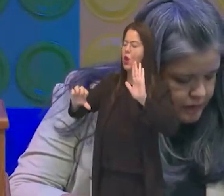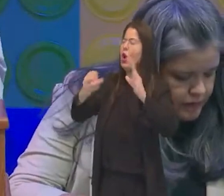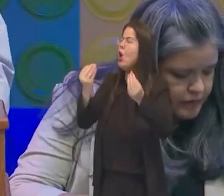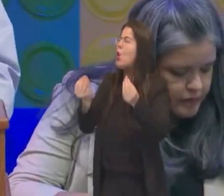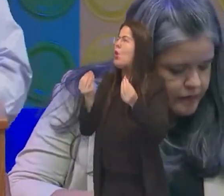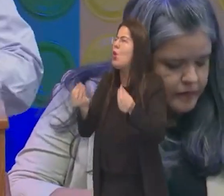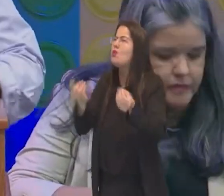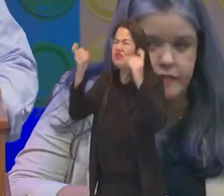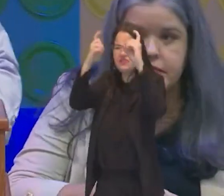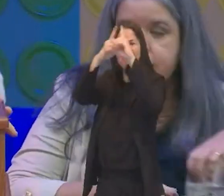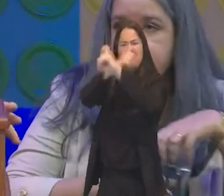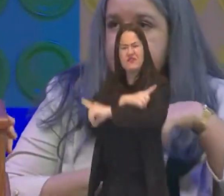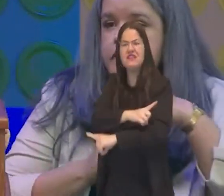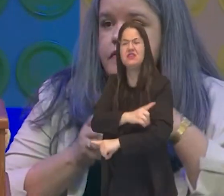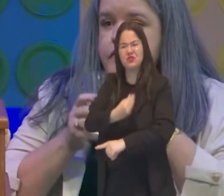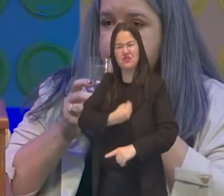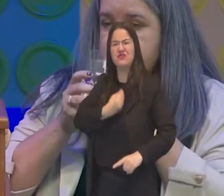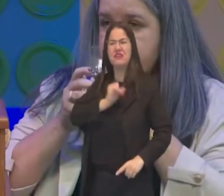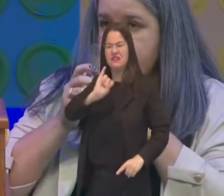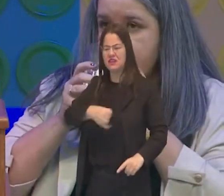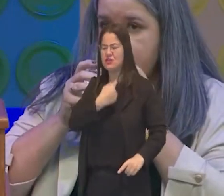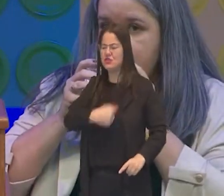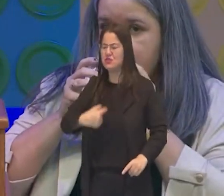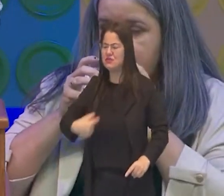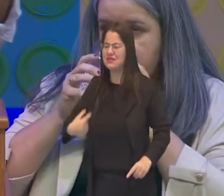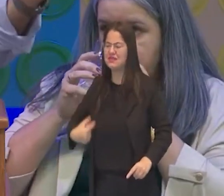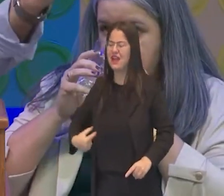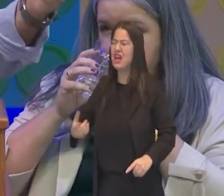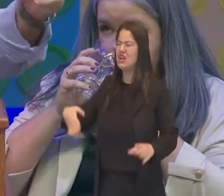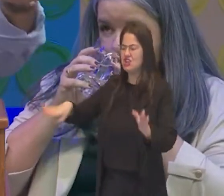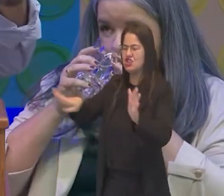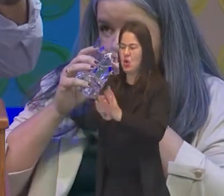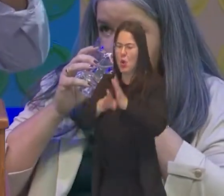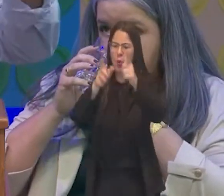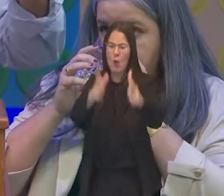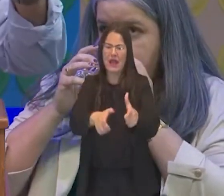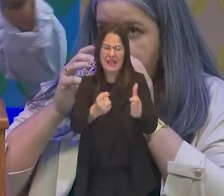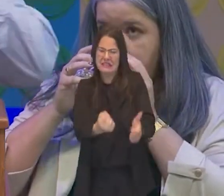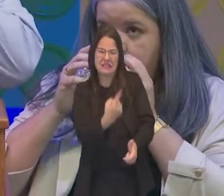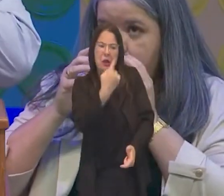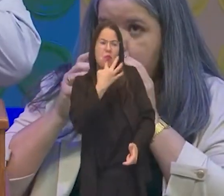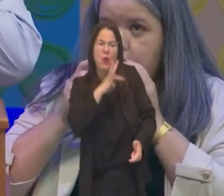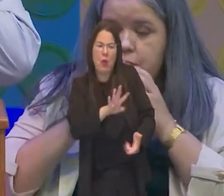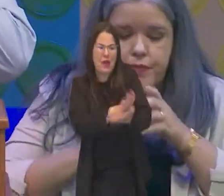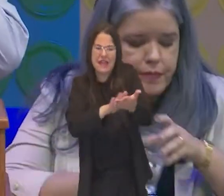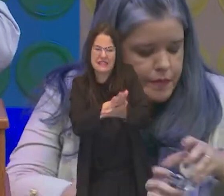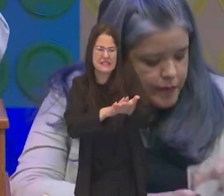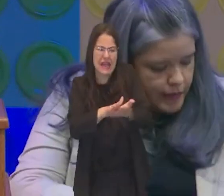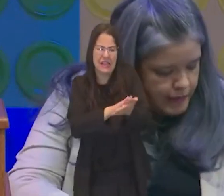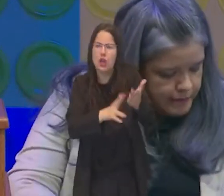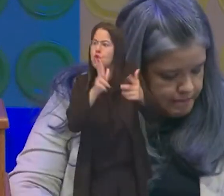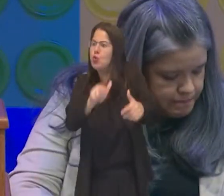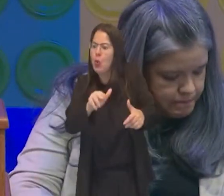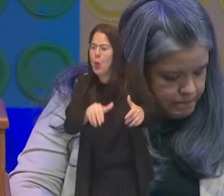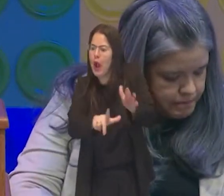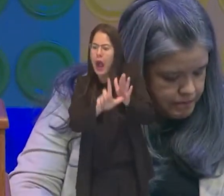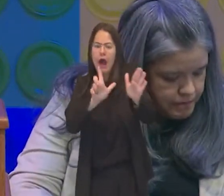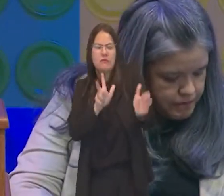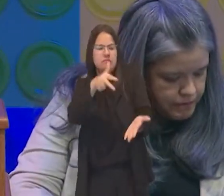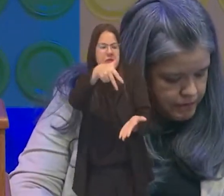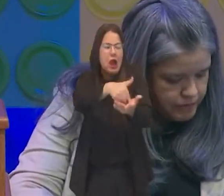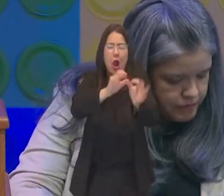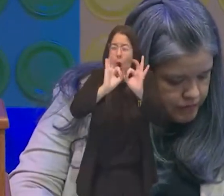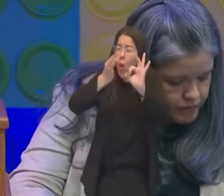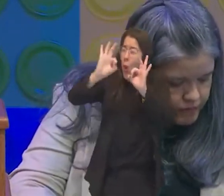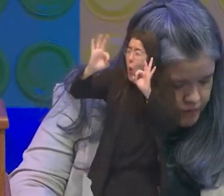ter sido difícil para José chegar em uma terra estranha, desconhecida, ele nunca foi lá, distante